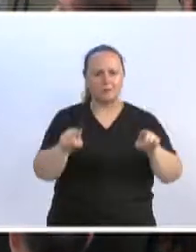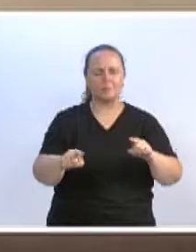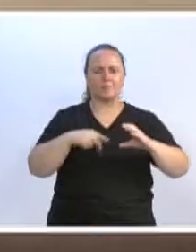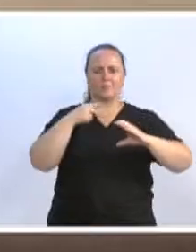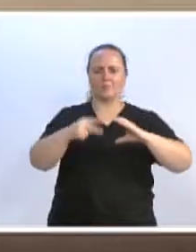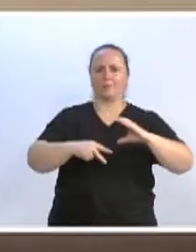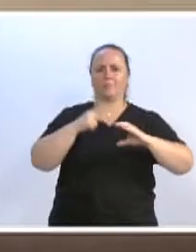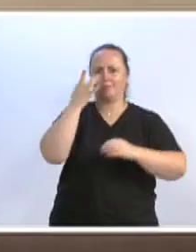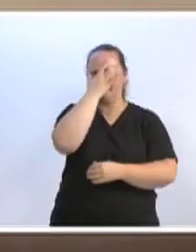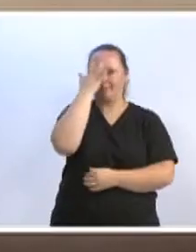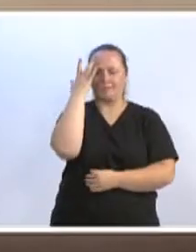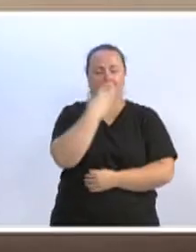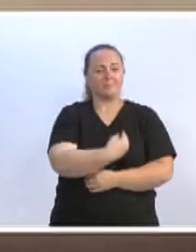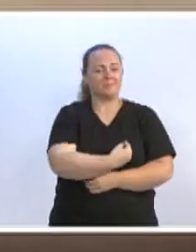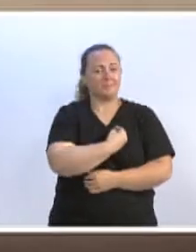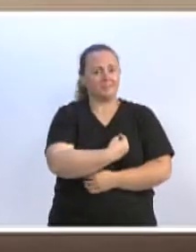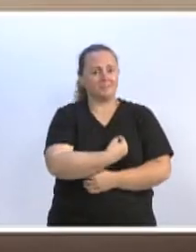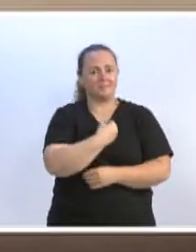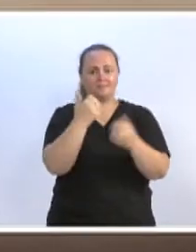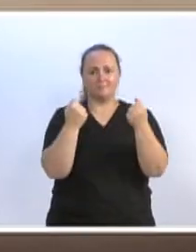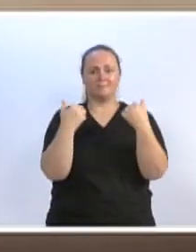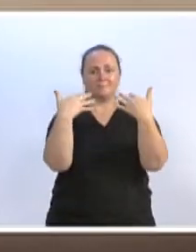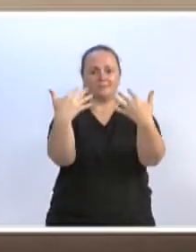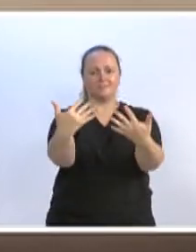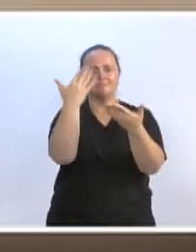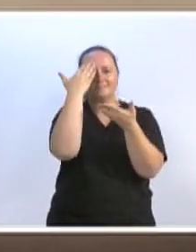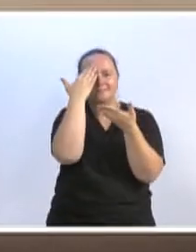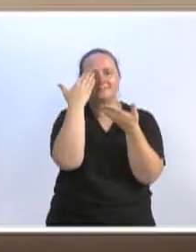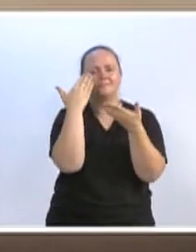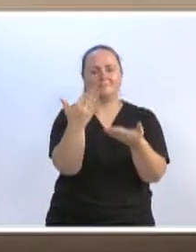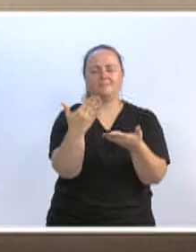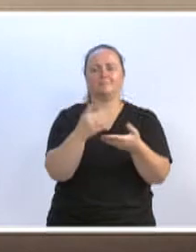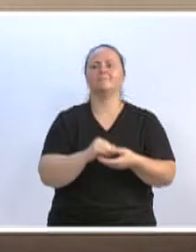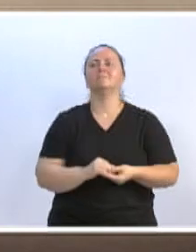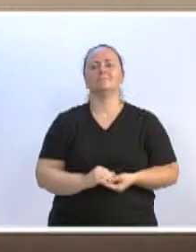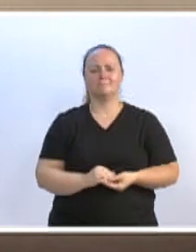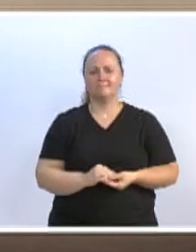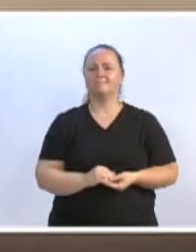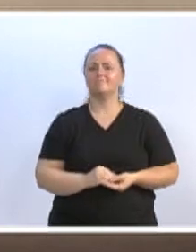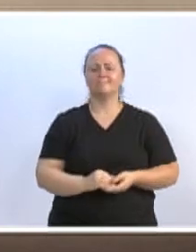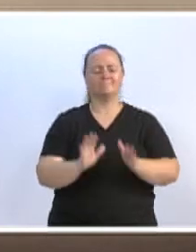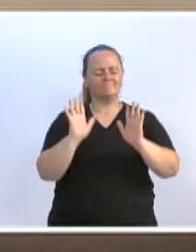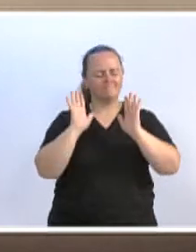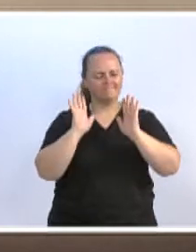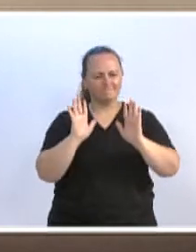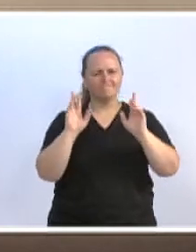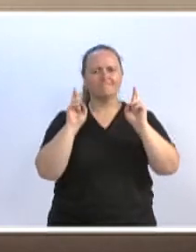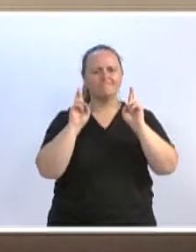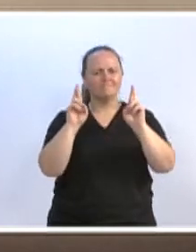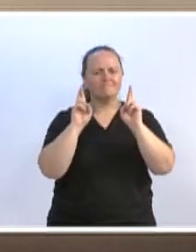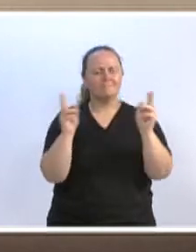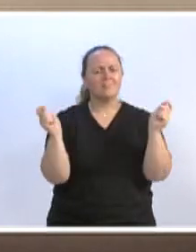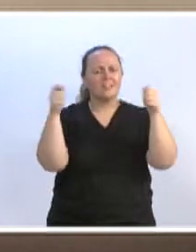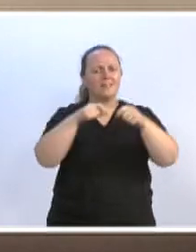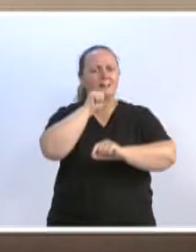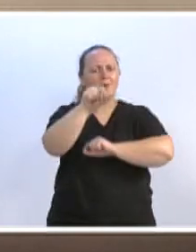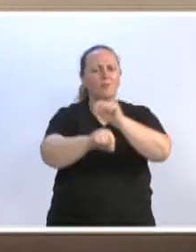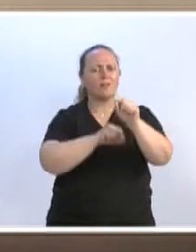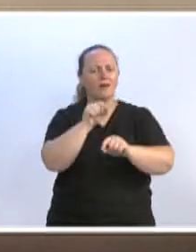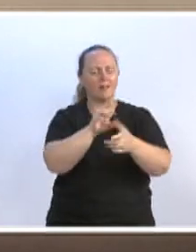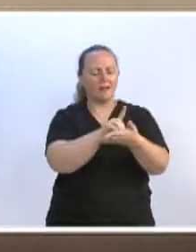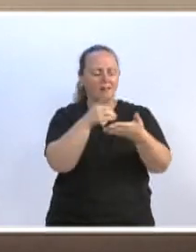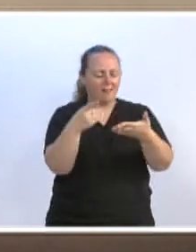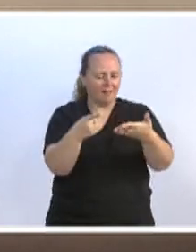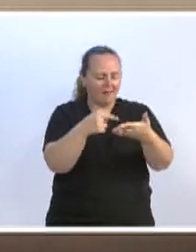os presentes, a todos que nos assistem, muito obrigado, que todos nós possamos a cada dia viver mais a palavra